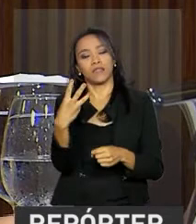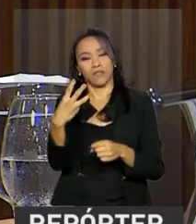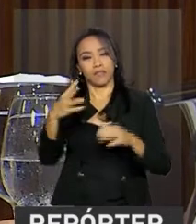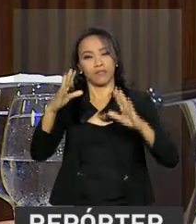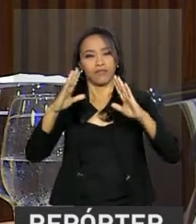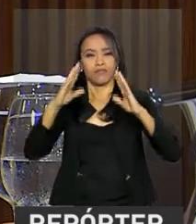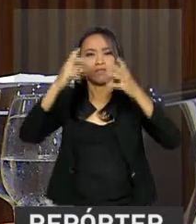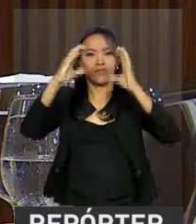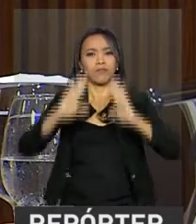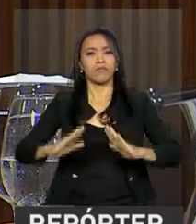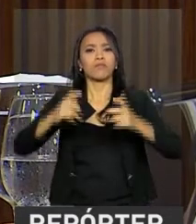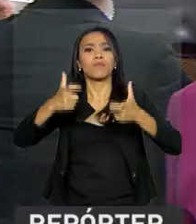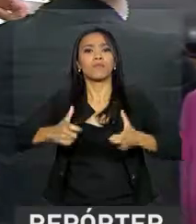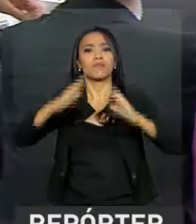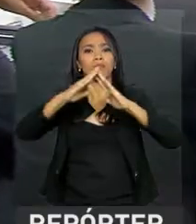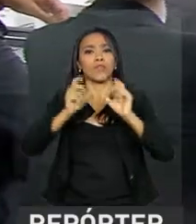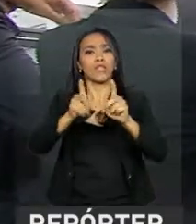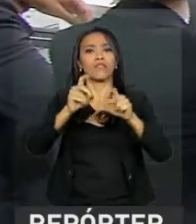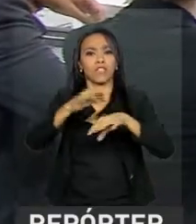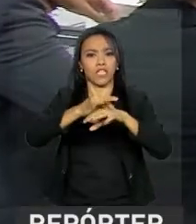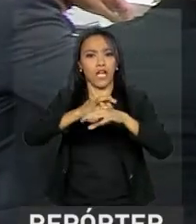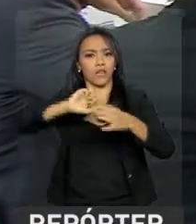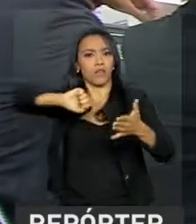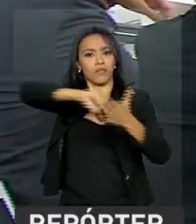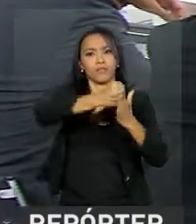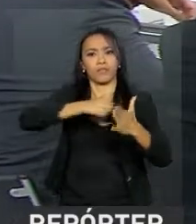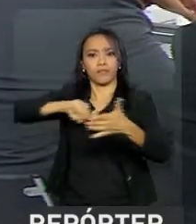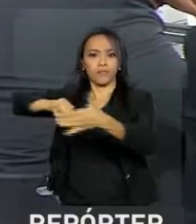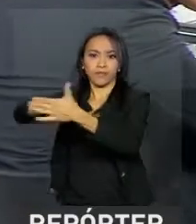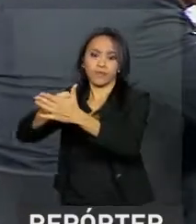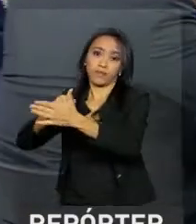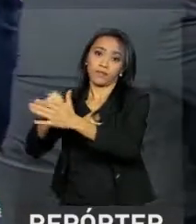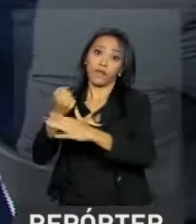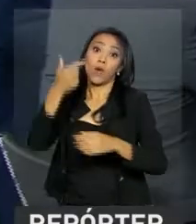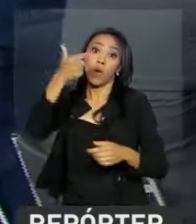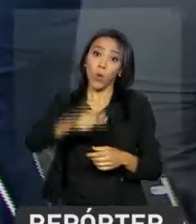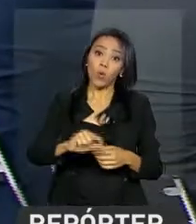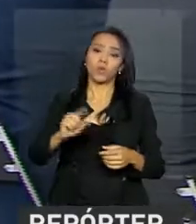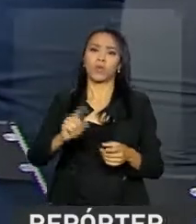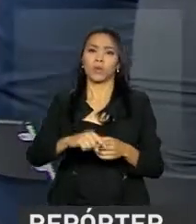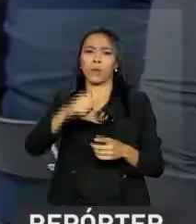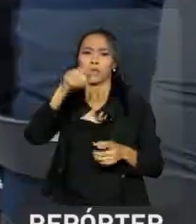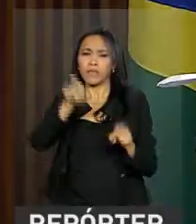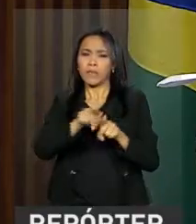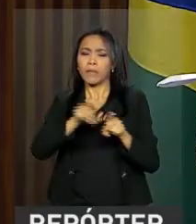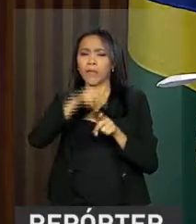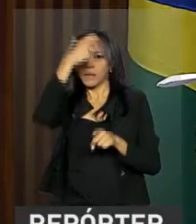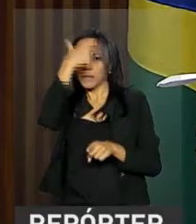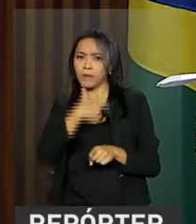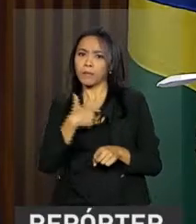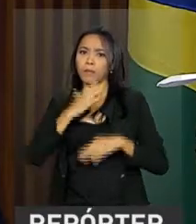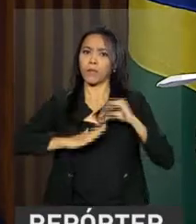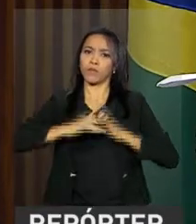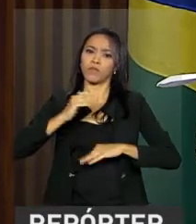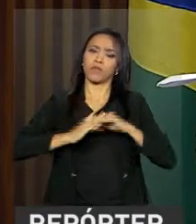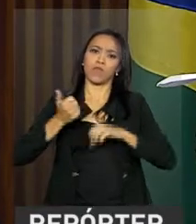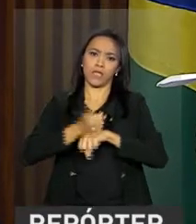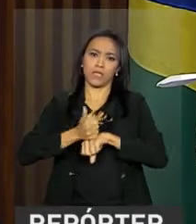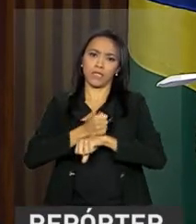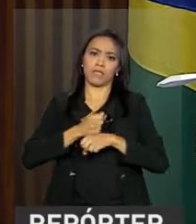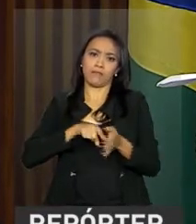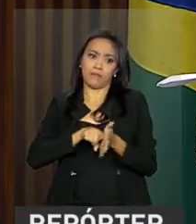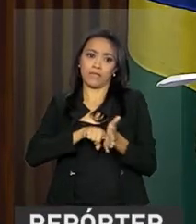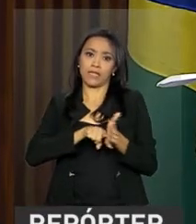interditados pelo ministério outra foi a suspensão de fiscais que estão sendo investigados o presidente michel temer